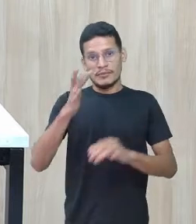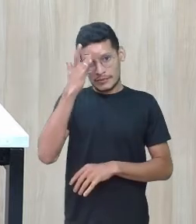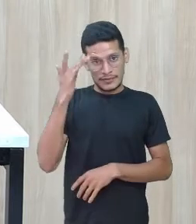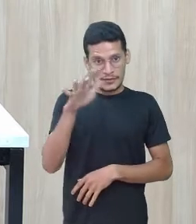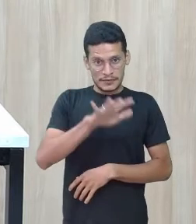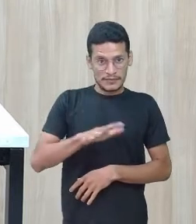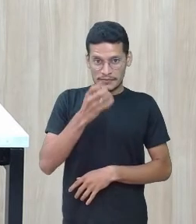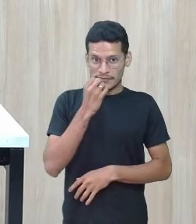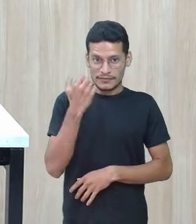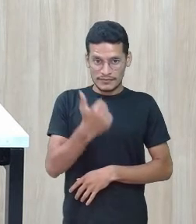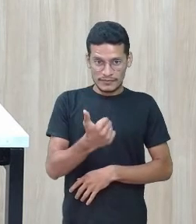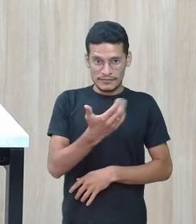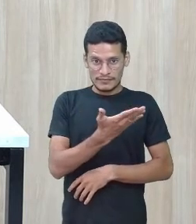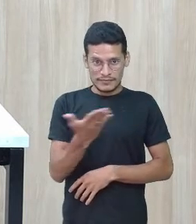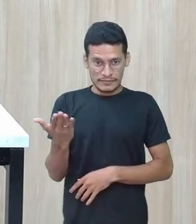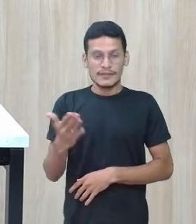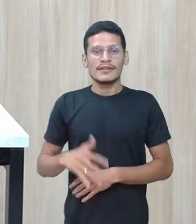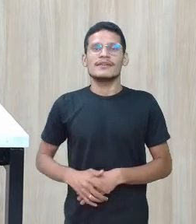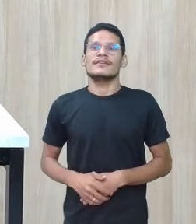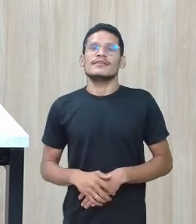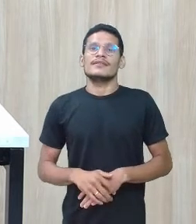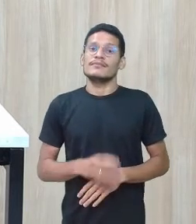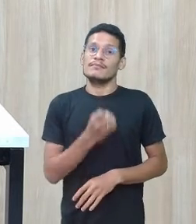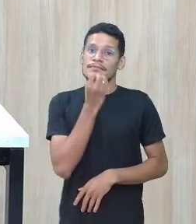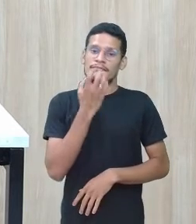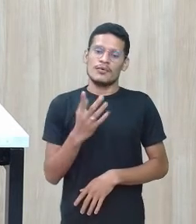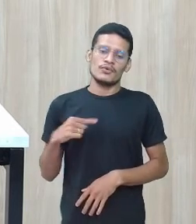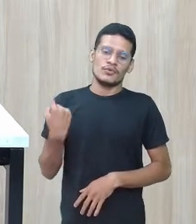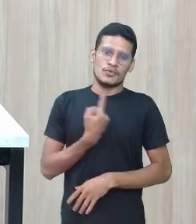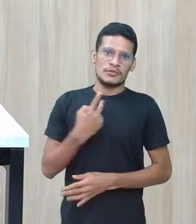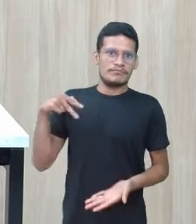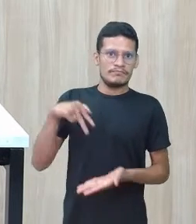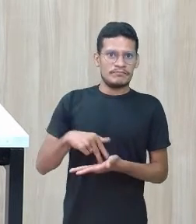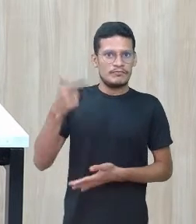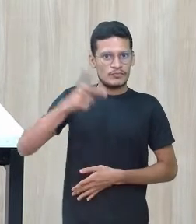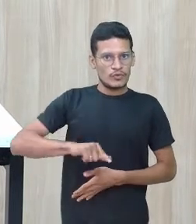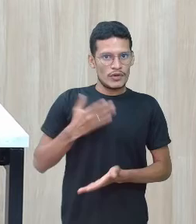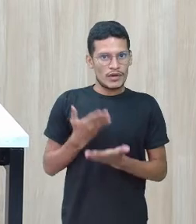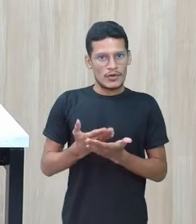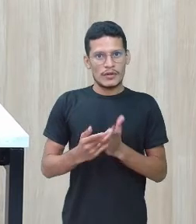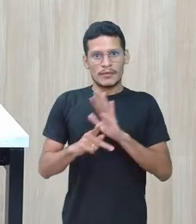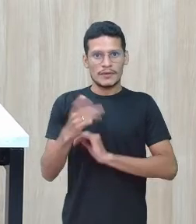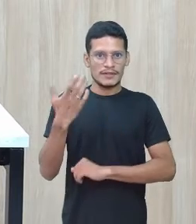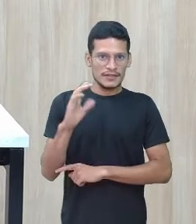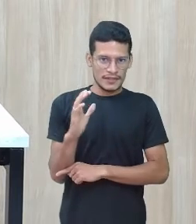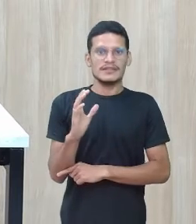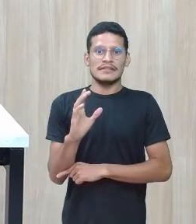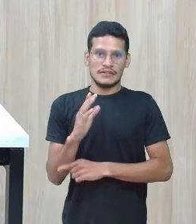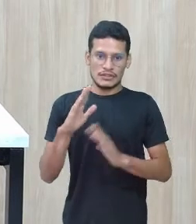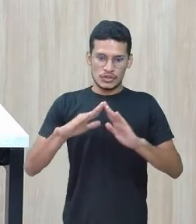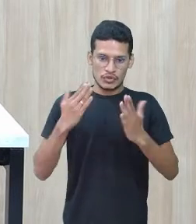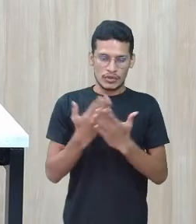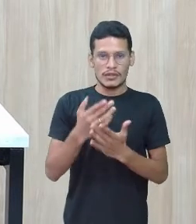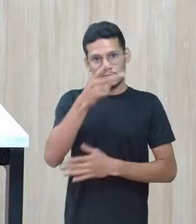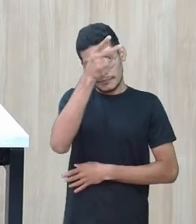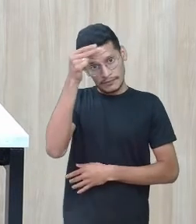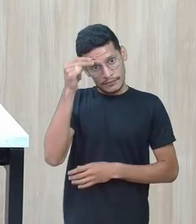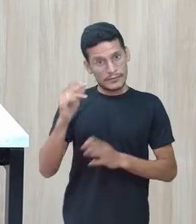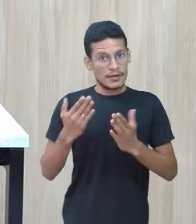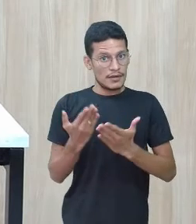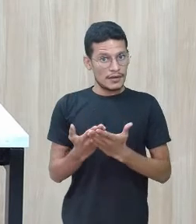Olá, pessoal, tudo bem com vocês? Que bom estarmos aqui para mais uma aula de ciências da Escola Municipal para